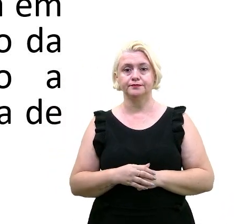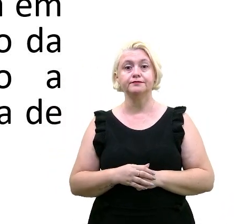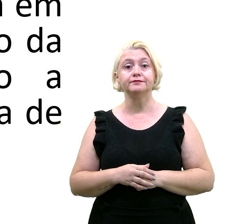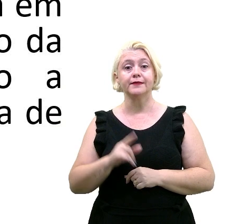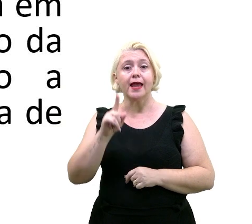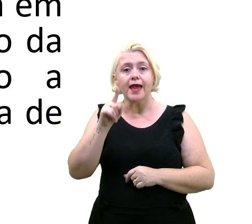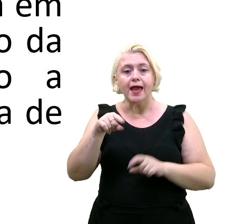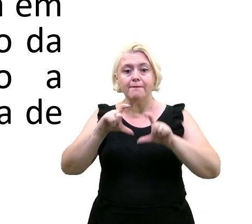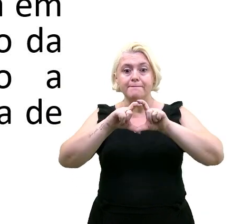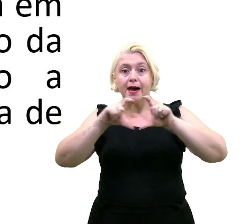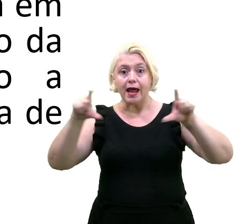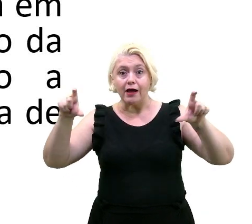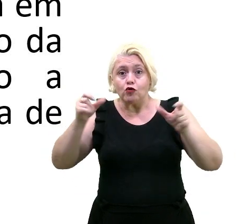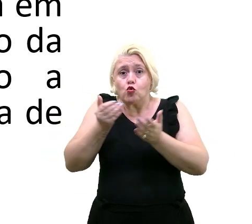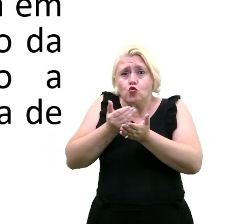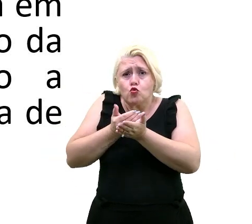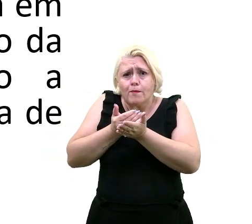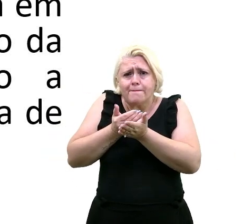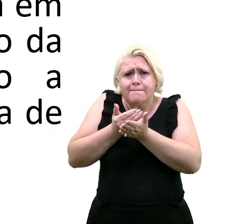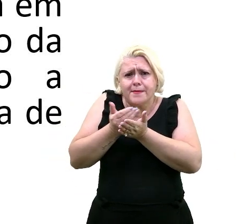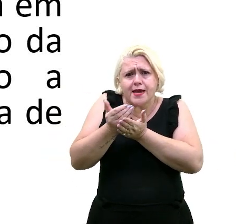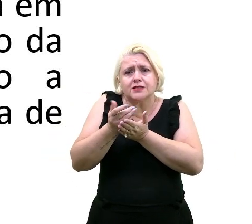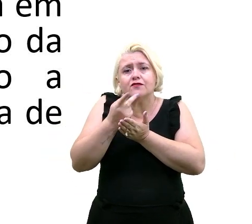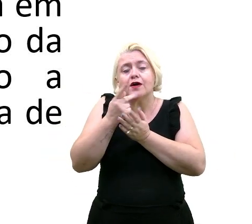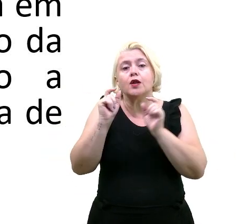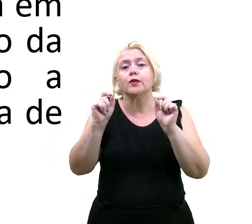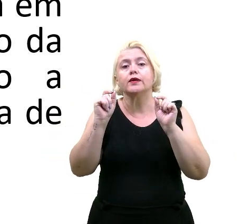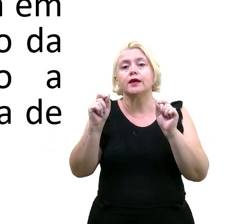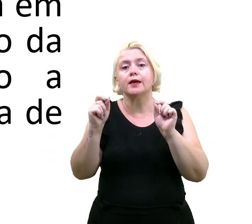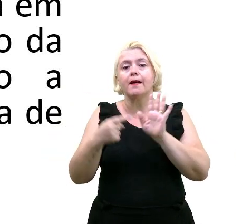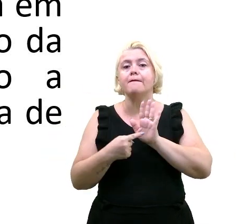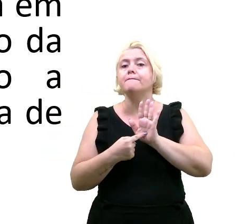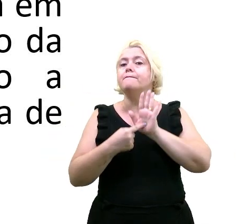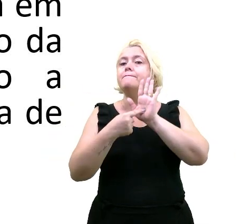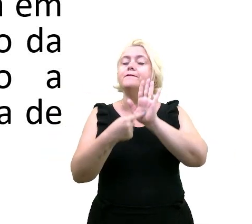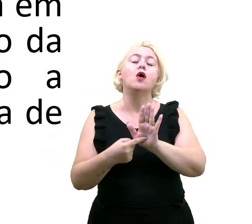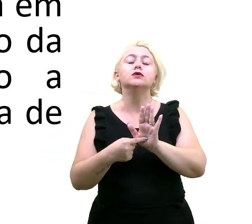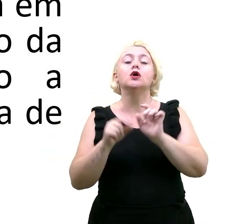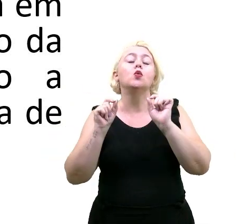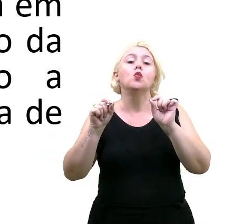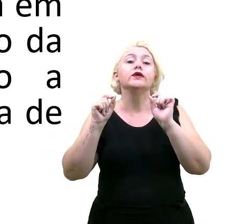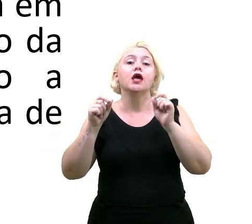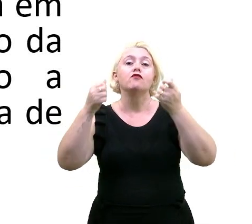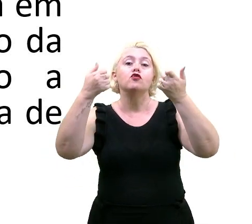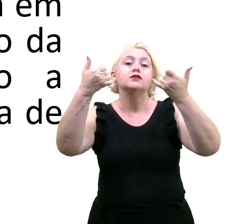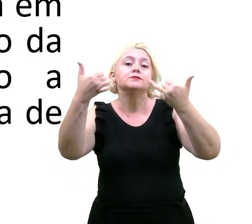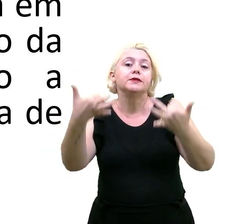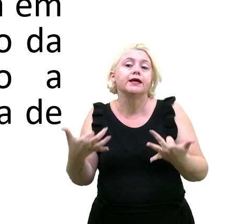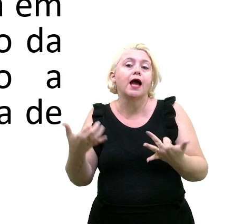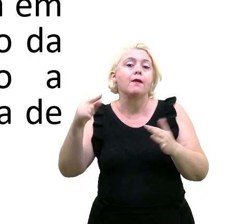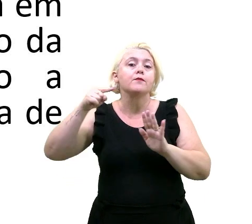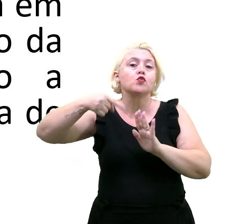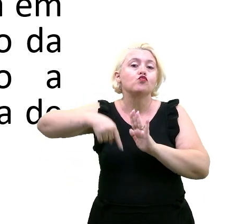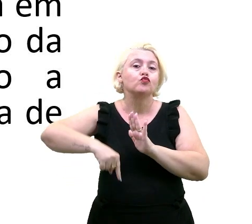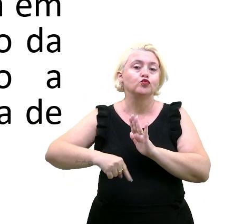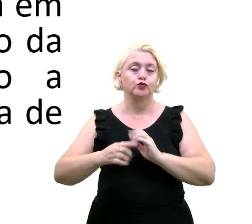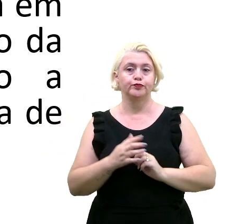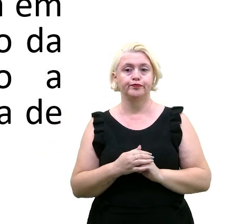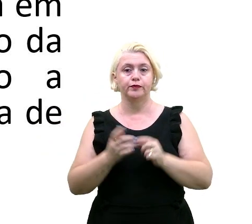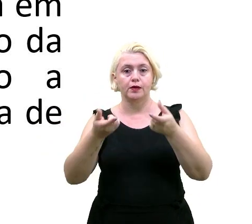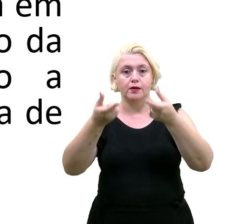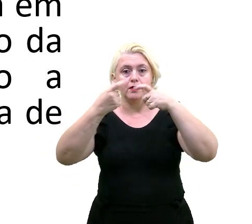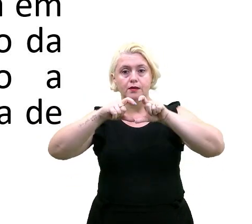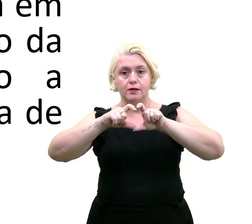introdução do nosso parágrafo em que eu apresento o que é que eu vou aprofundar a